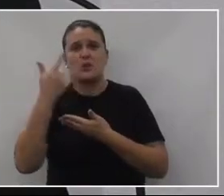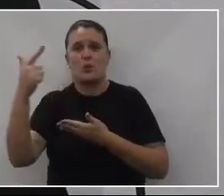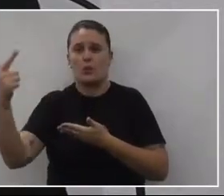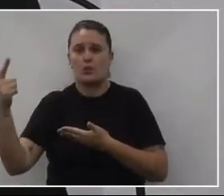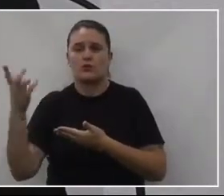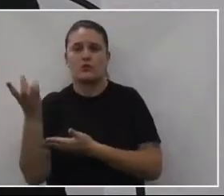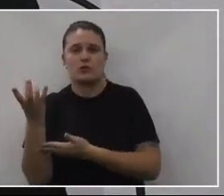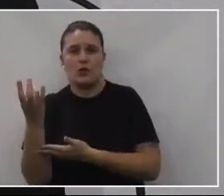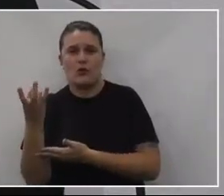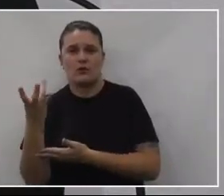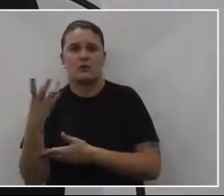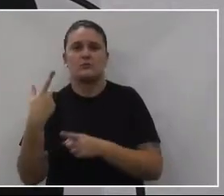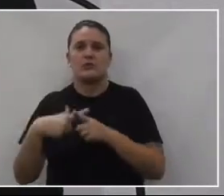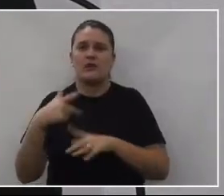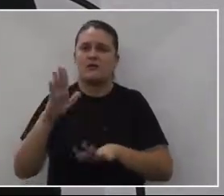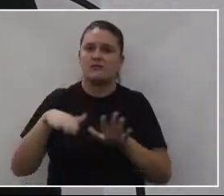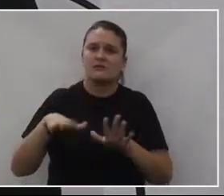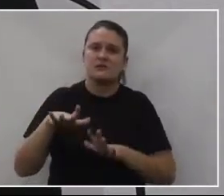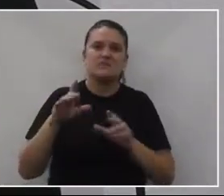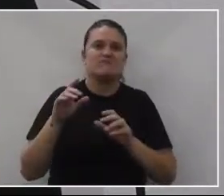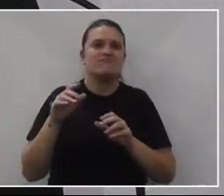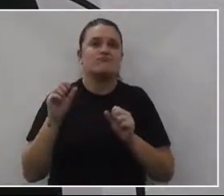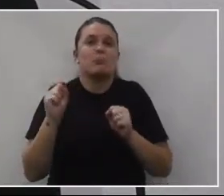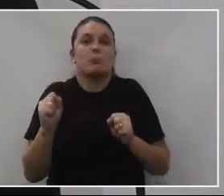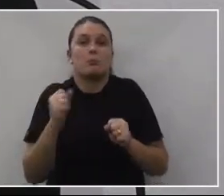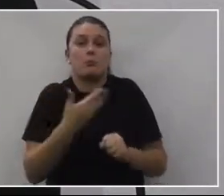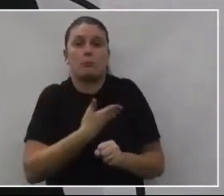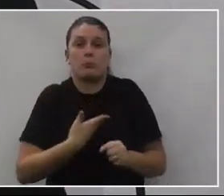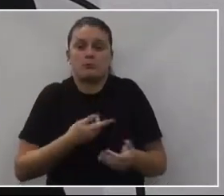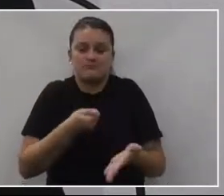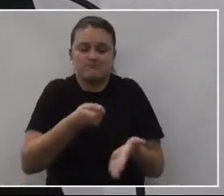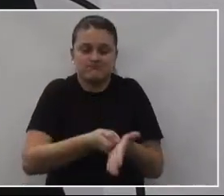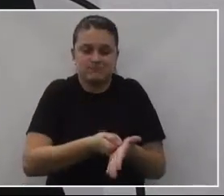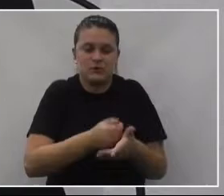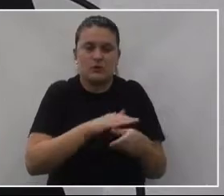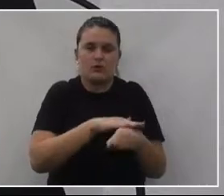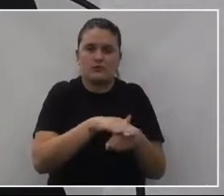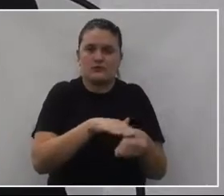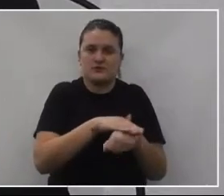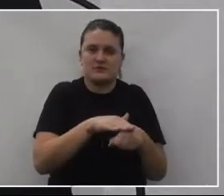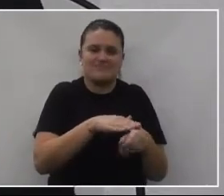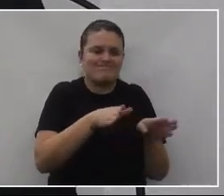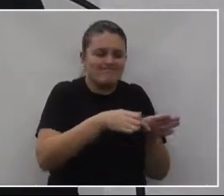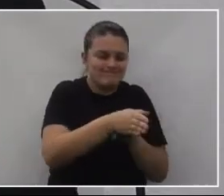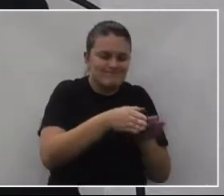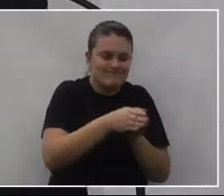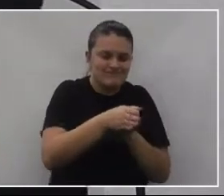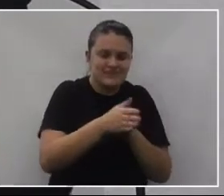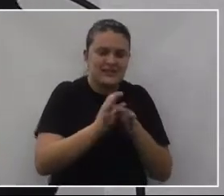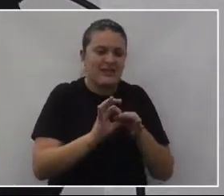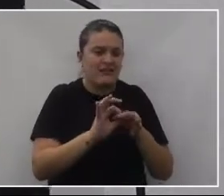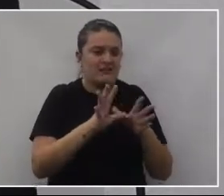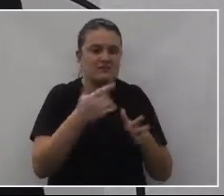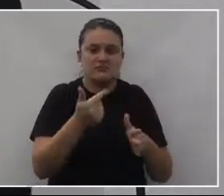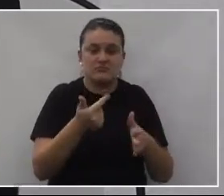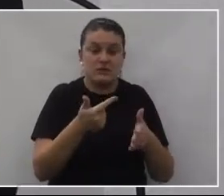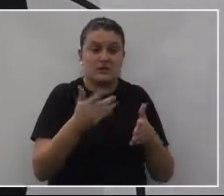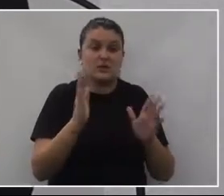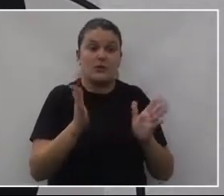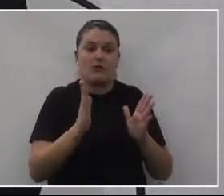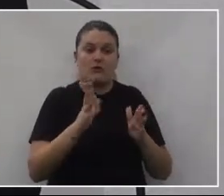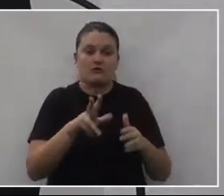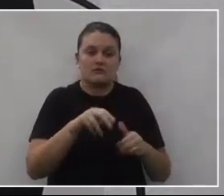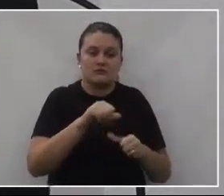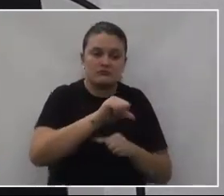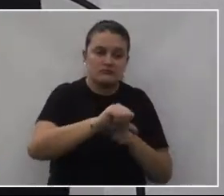a ausência de poder público ali de maneira mais firme, mais forte, conversando, orientando, se colocando à disposição. Todos esses